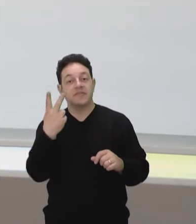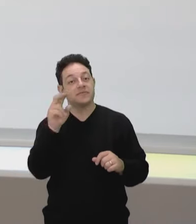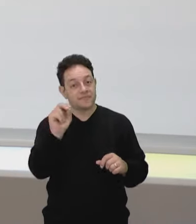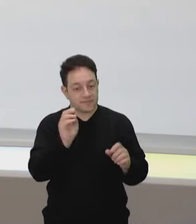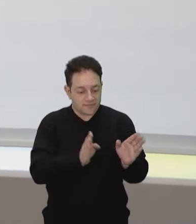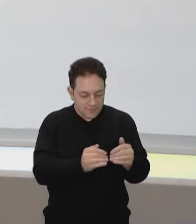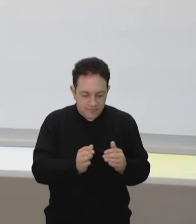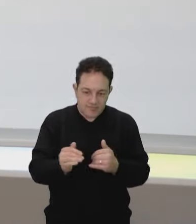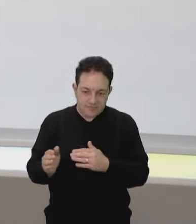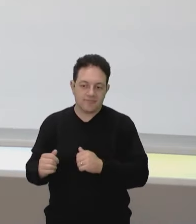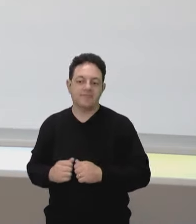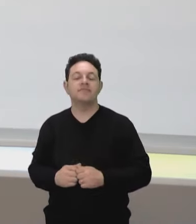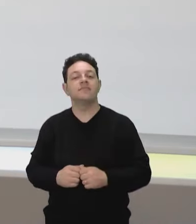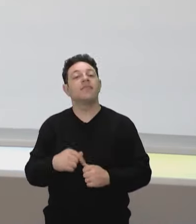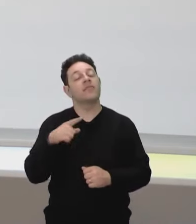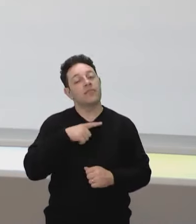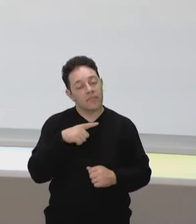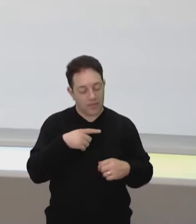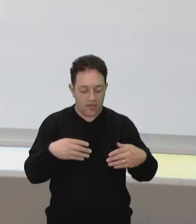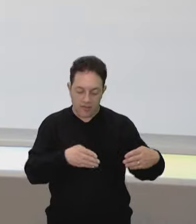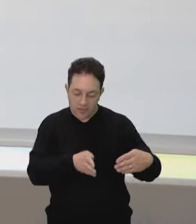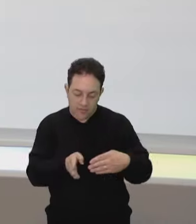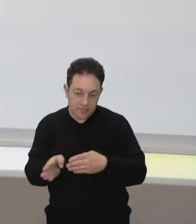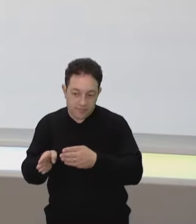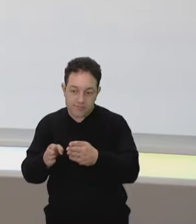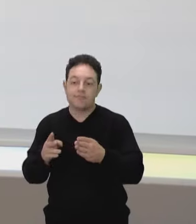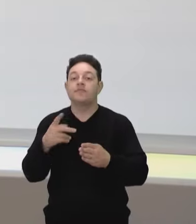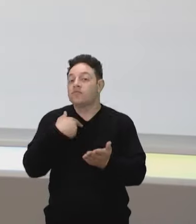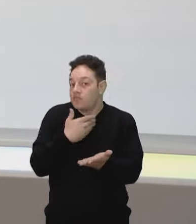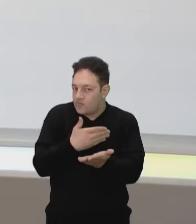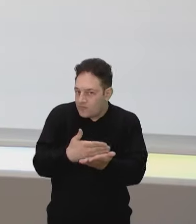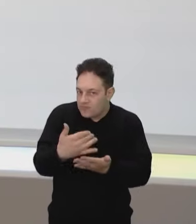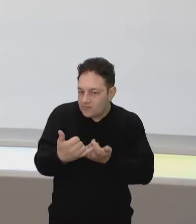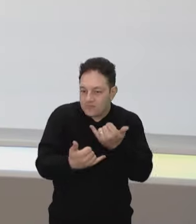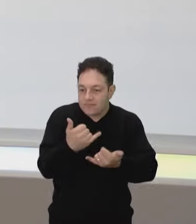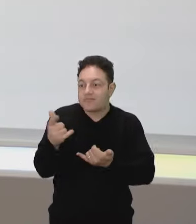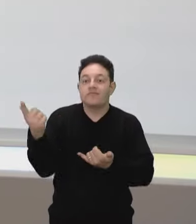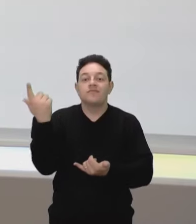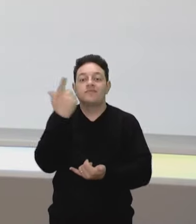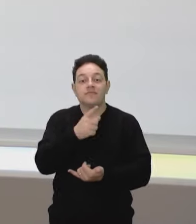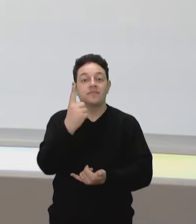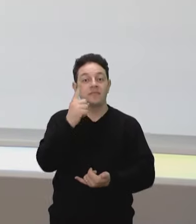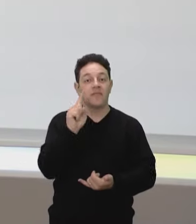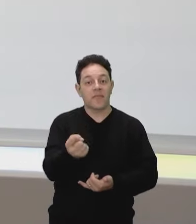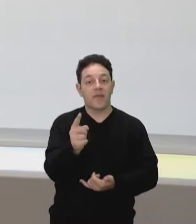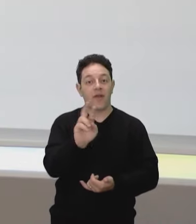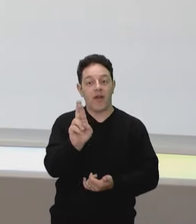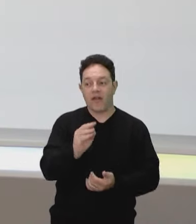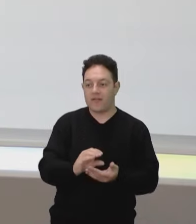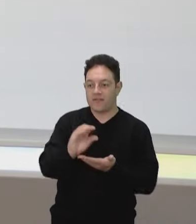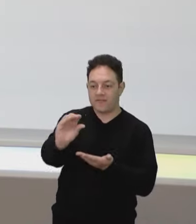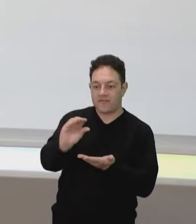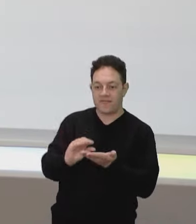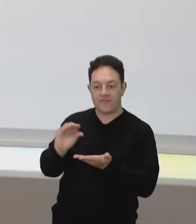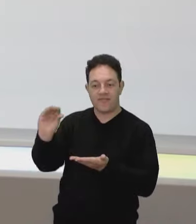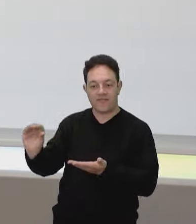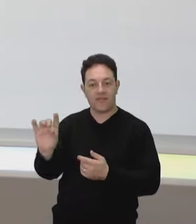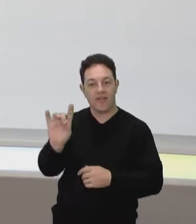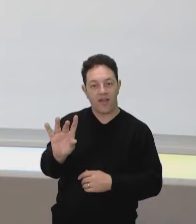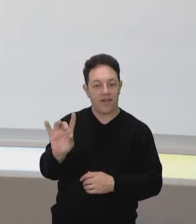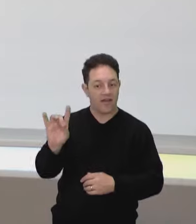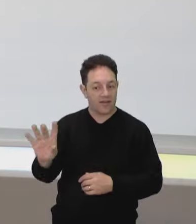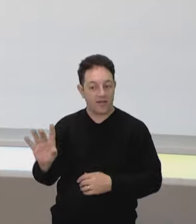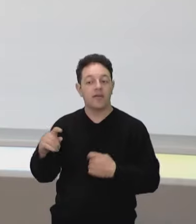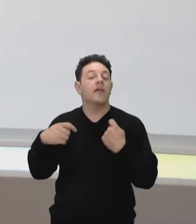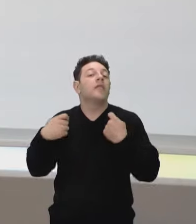trilha, então a gente começou fazendo o jogo, eles jogaram, receberam R$1.000 cada um, e aí eles